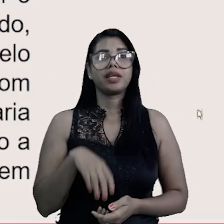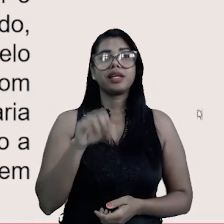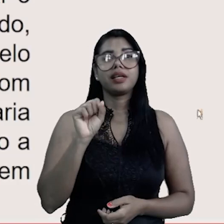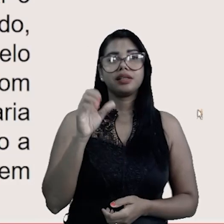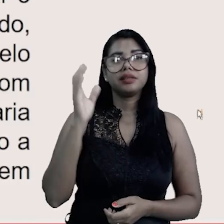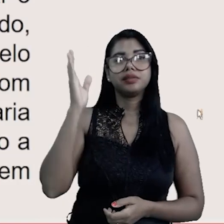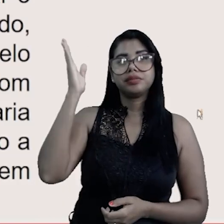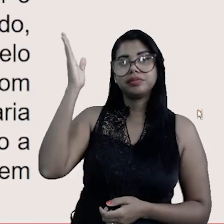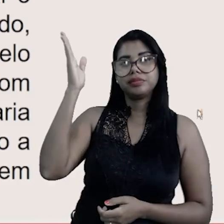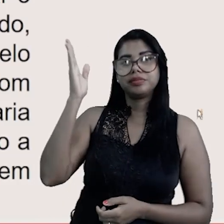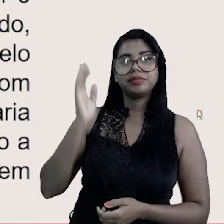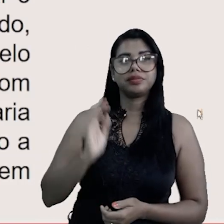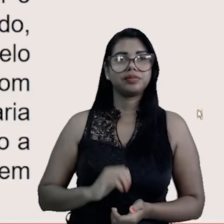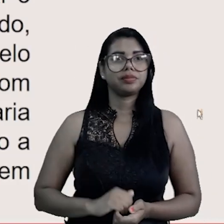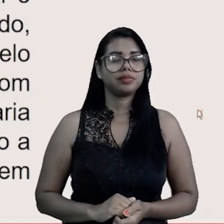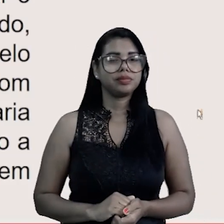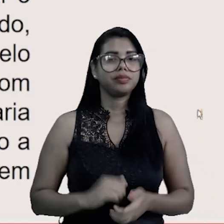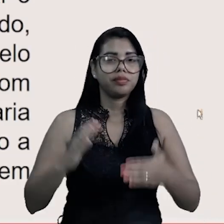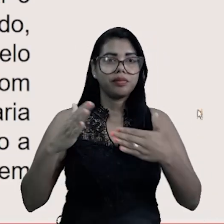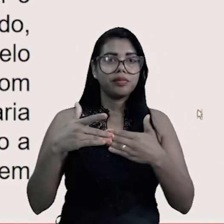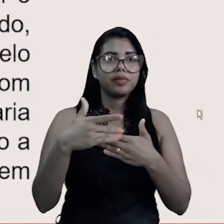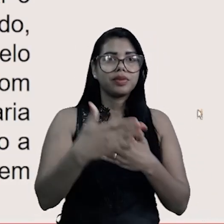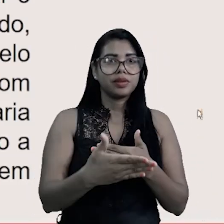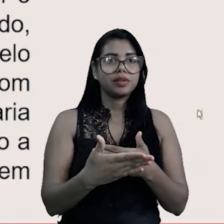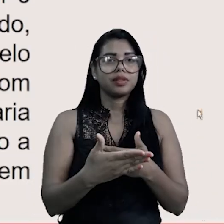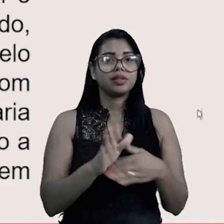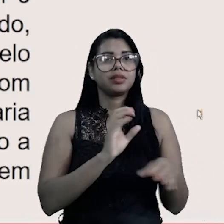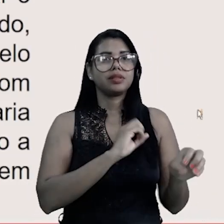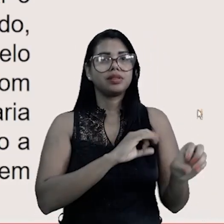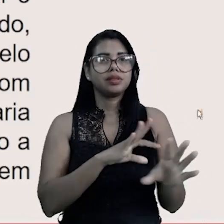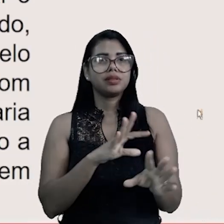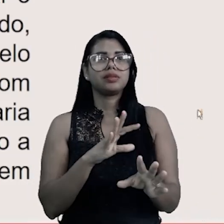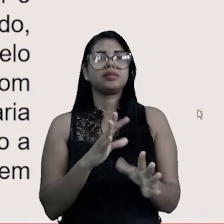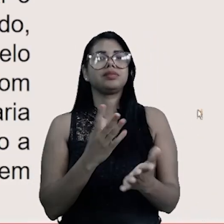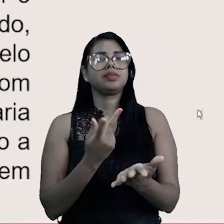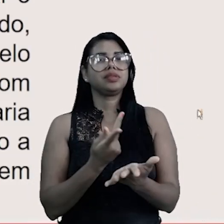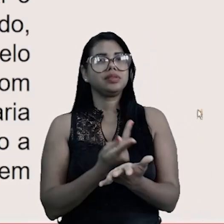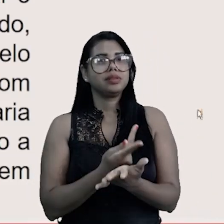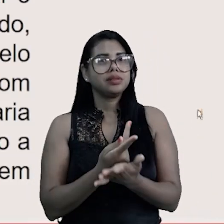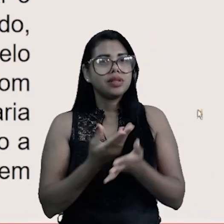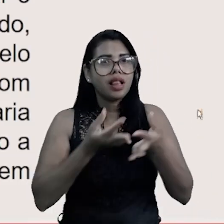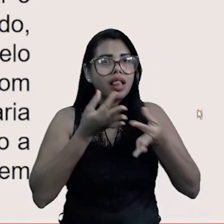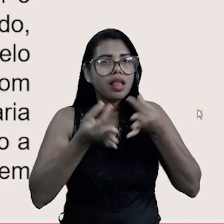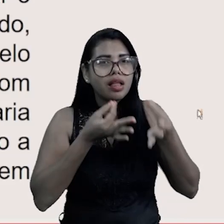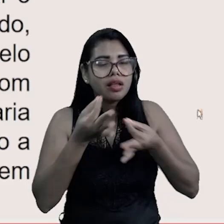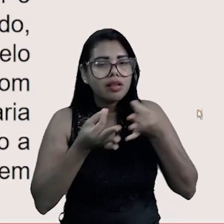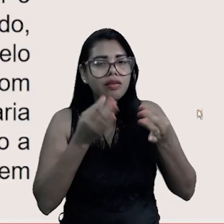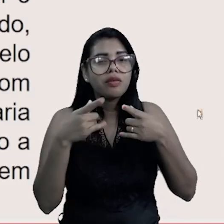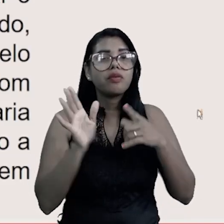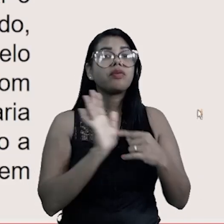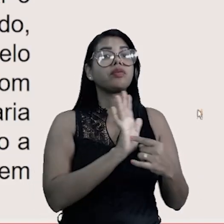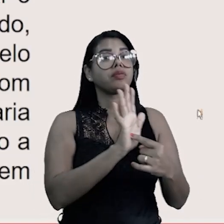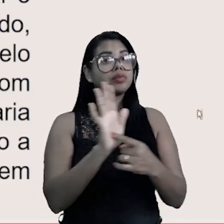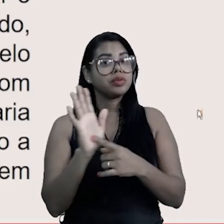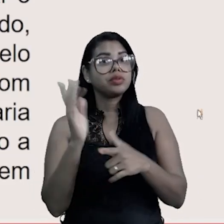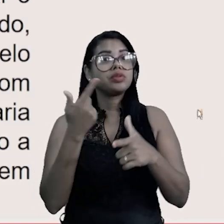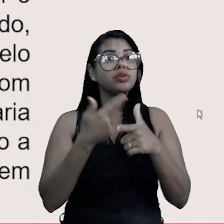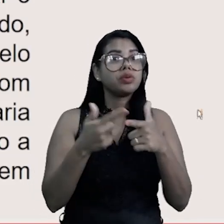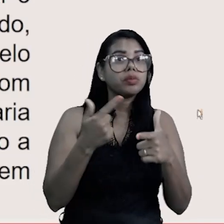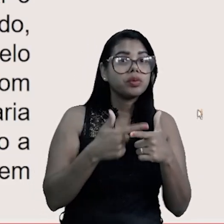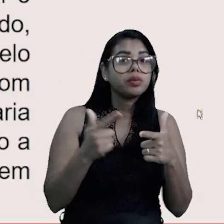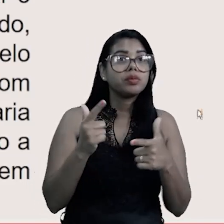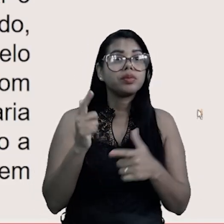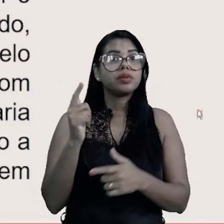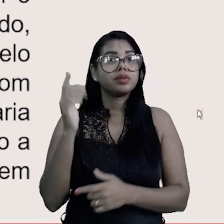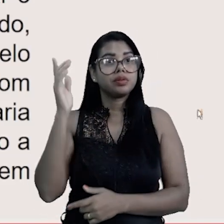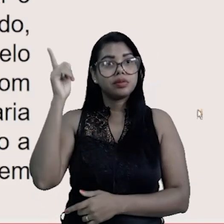A partir dessa educação falha, veja que ela vem argumentando, ela vem mostrando que o problema é exatamente esse, a questão da educação,